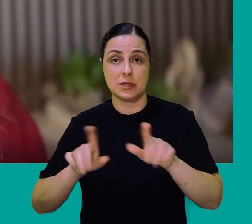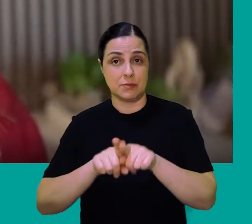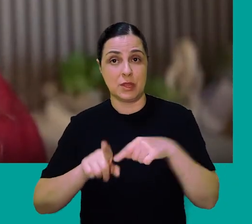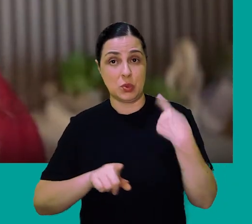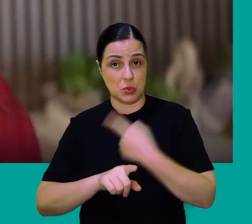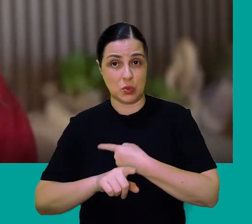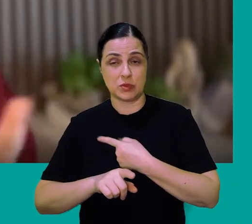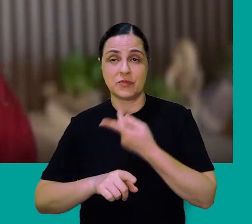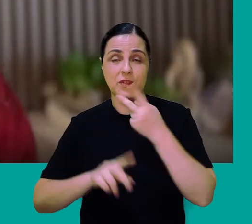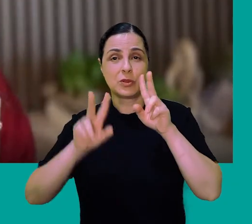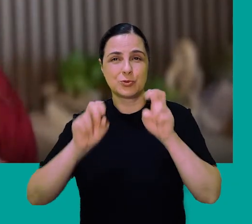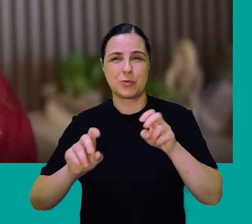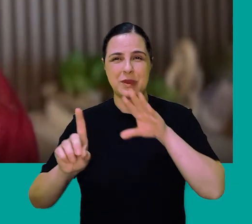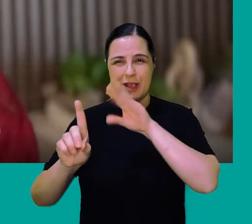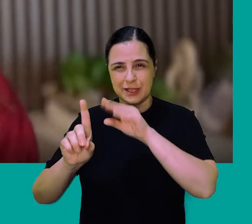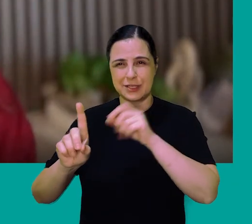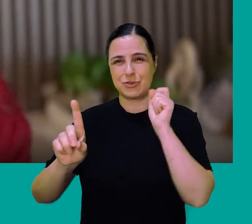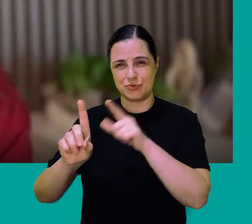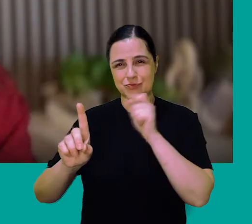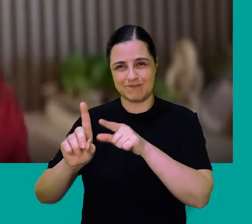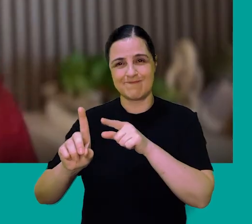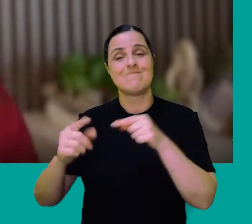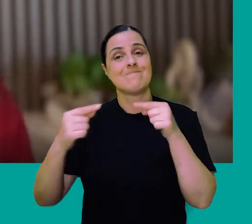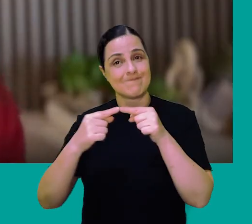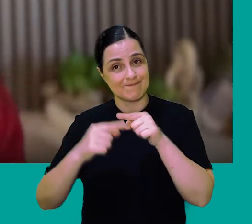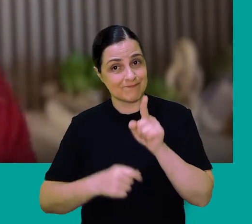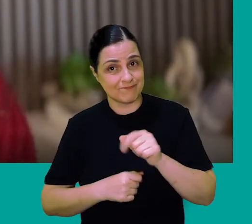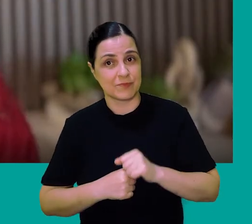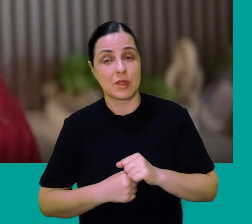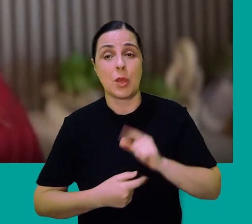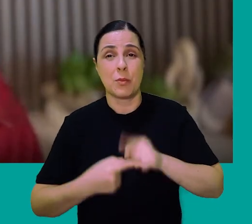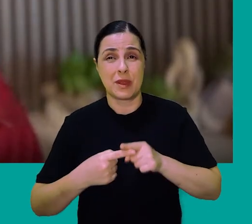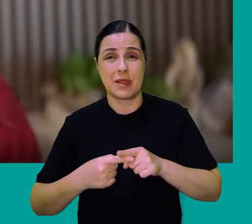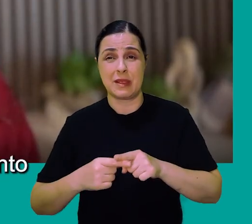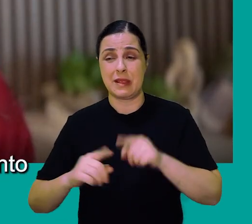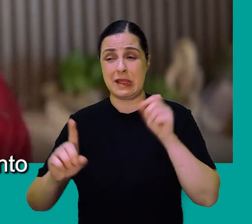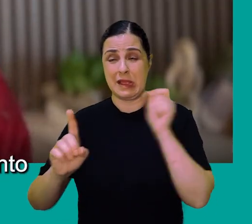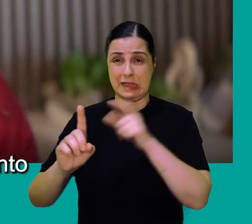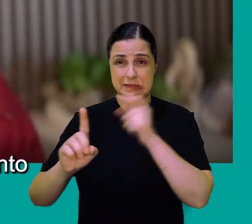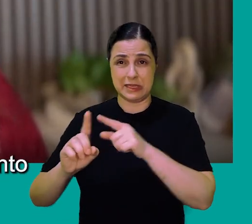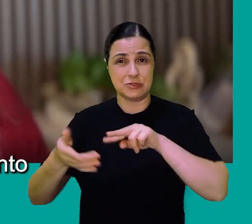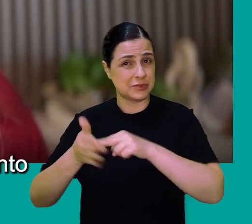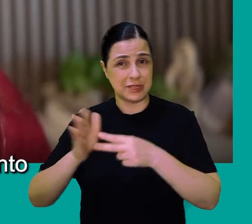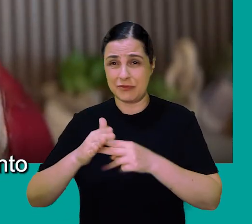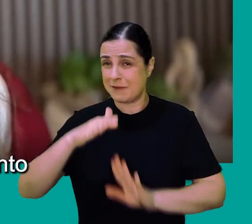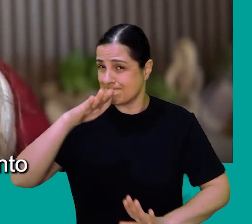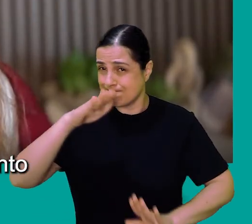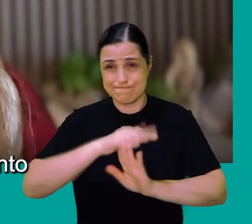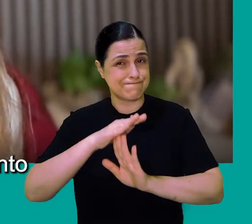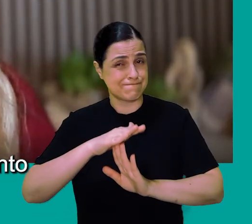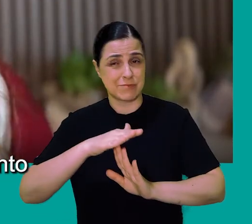assédio, né, a gente fala muito que assim, o assédio é o fim da linha, né? Porque ele vai ser